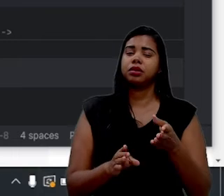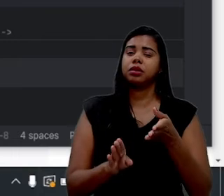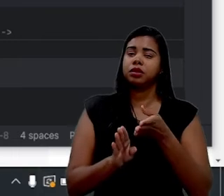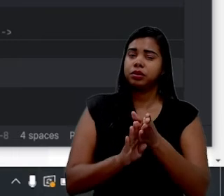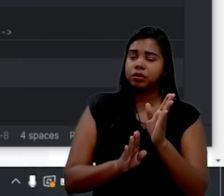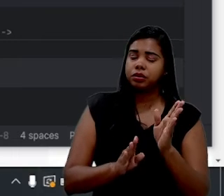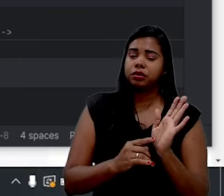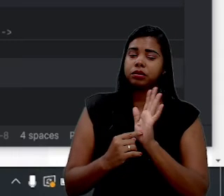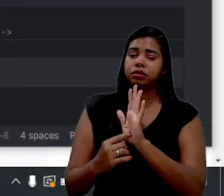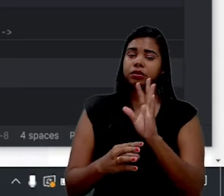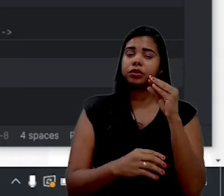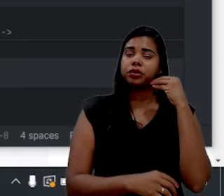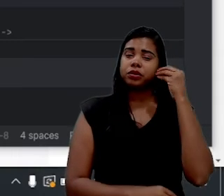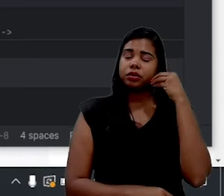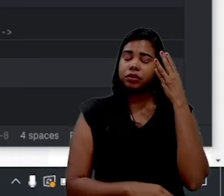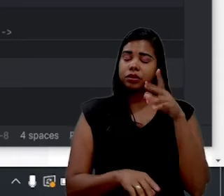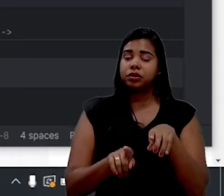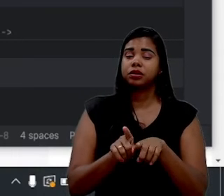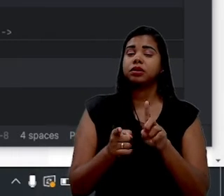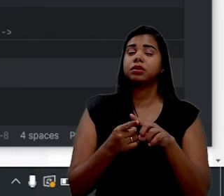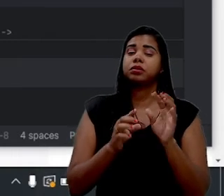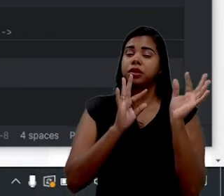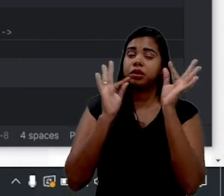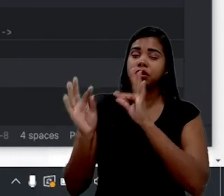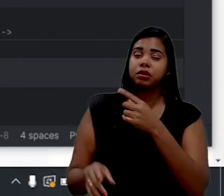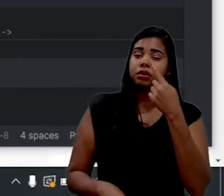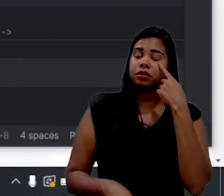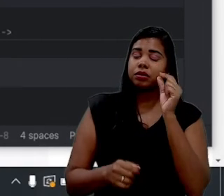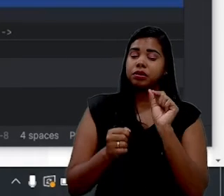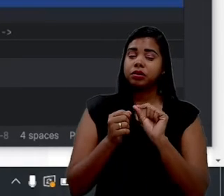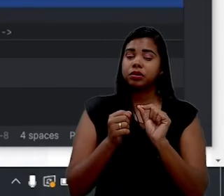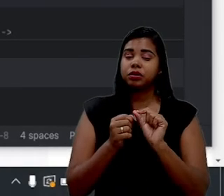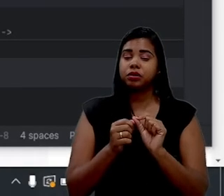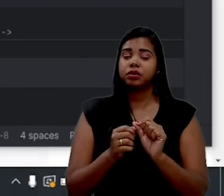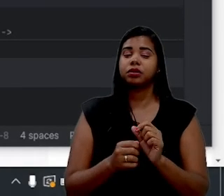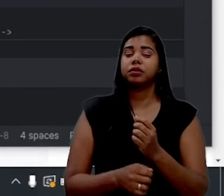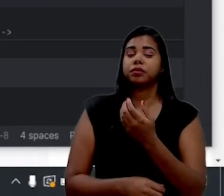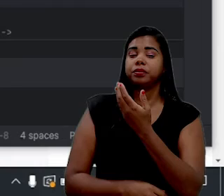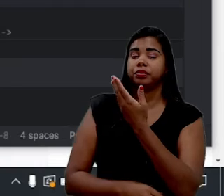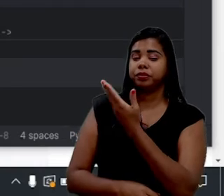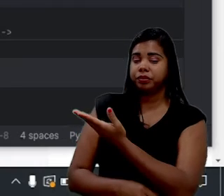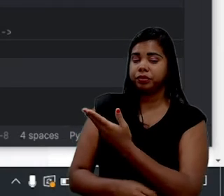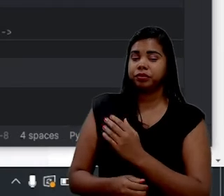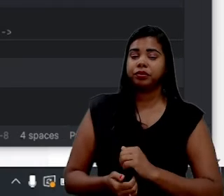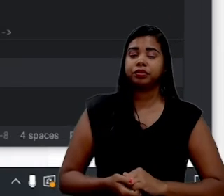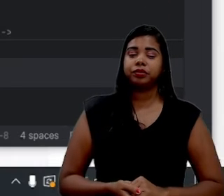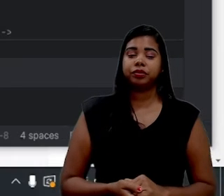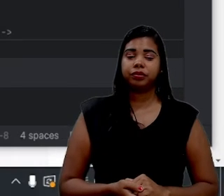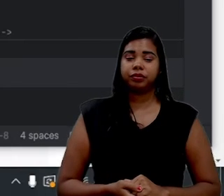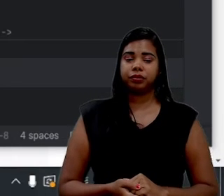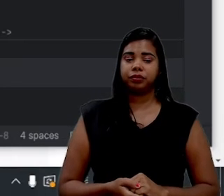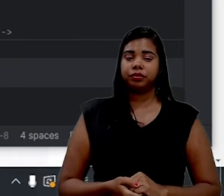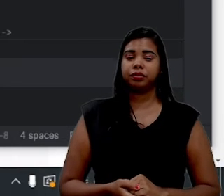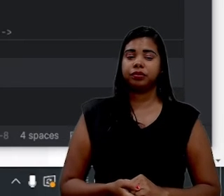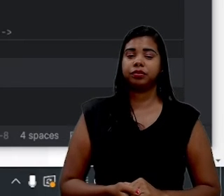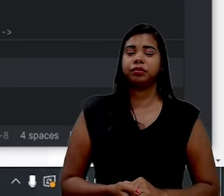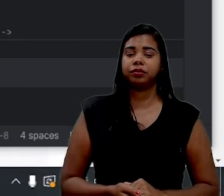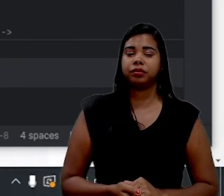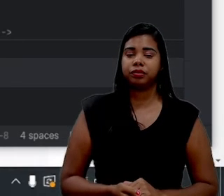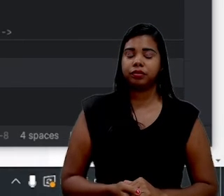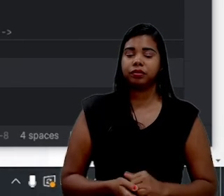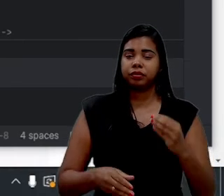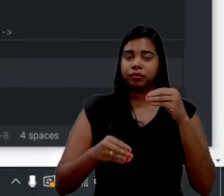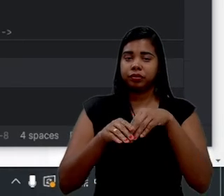Uma certa experiência para saber o que é que está fazendo, né? Então a gente vai pegar essa tag aqui H1 e vai colocar justamente dentro dessas